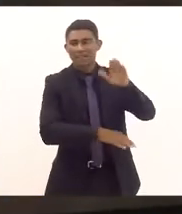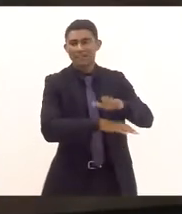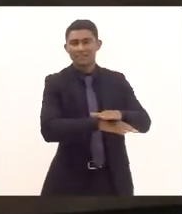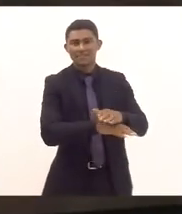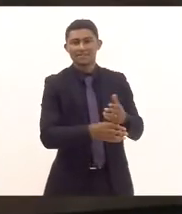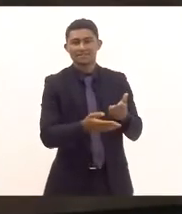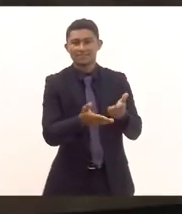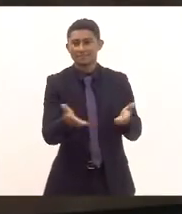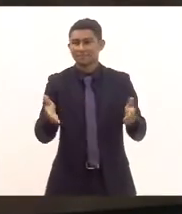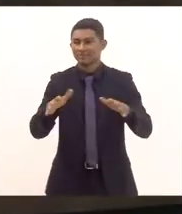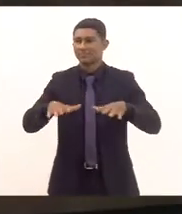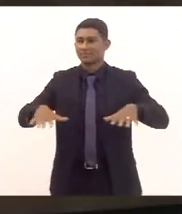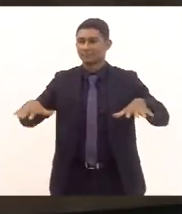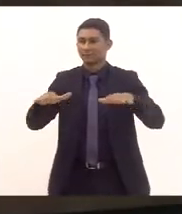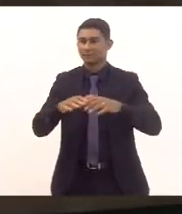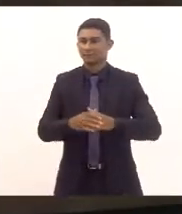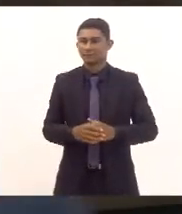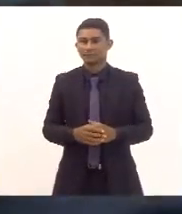Deputados